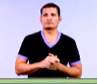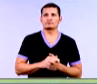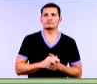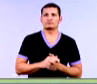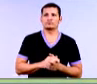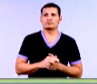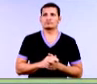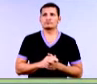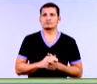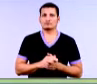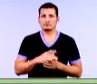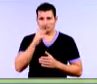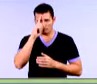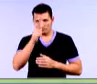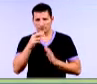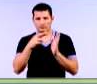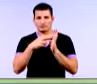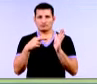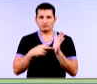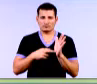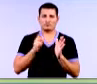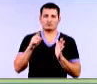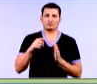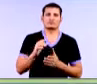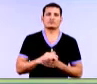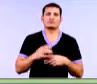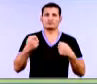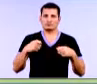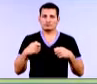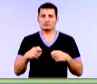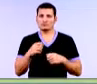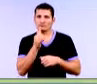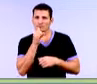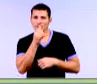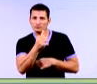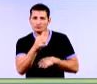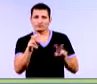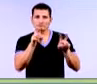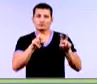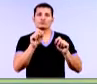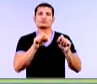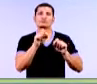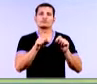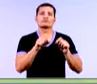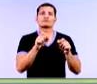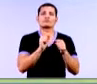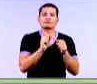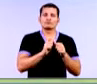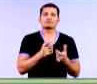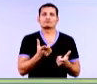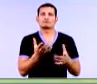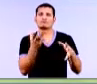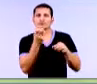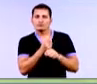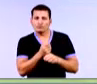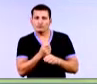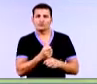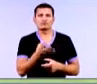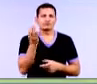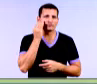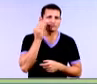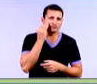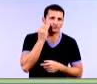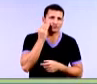Os comandos ou instruções são necessários para dizer ao computador o que deve ser feito. Some isso, verifique aquilo, isso é